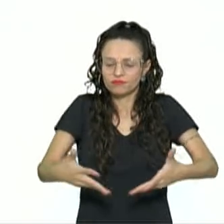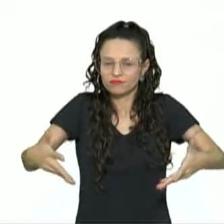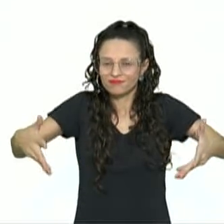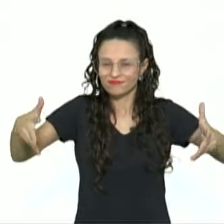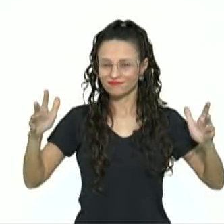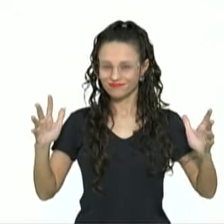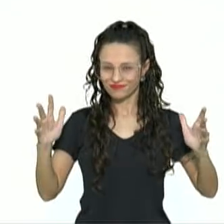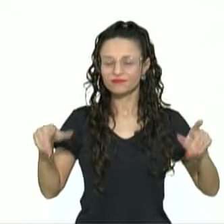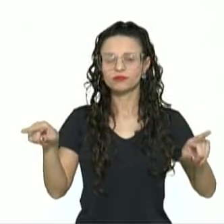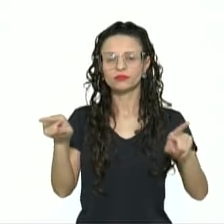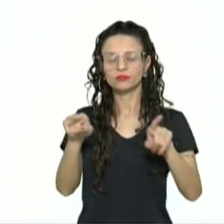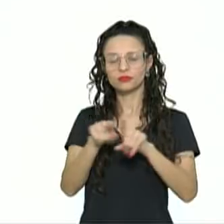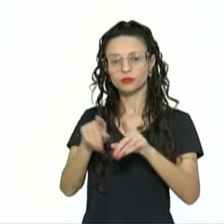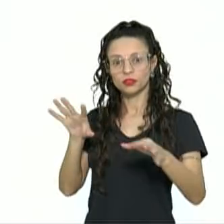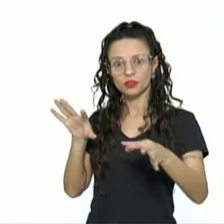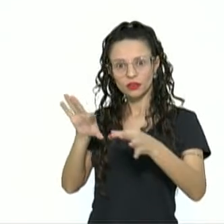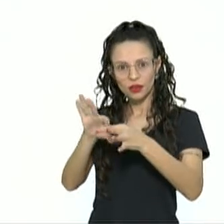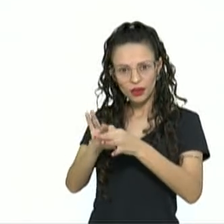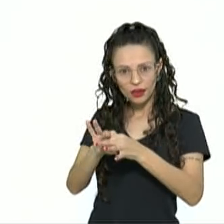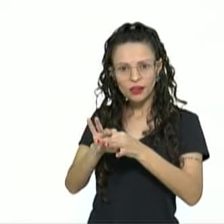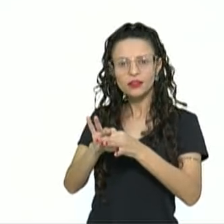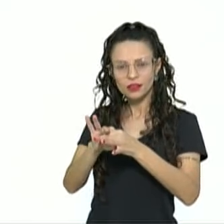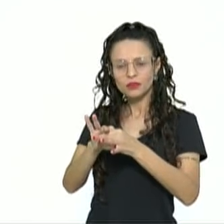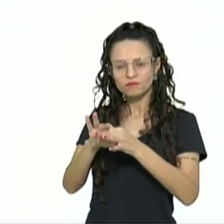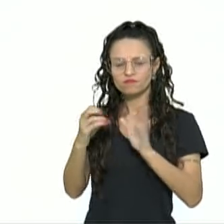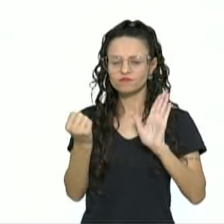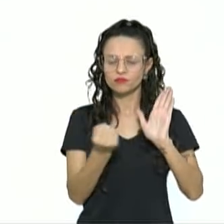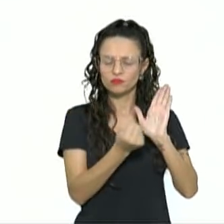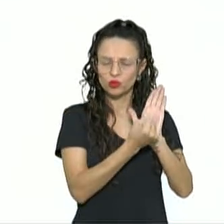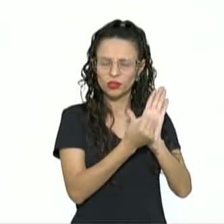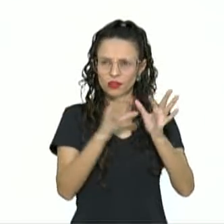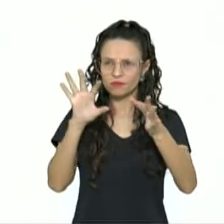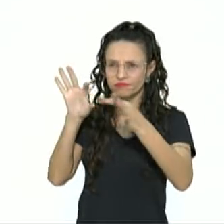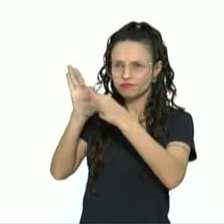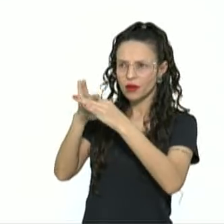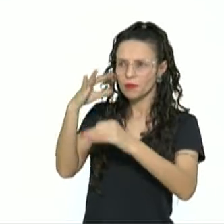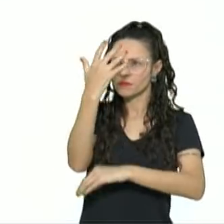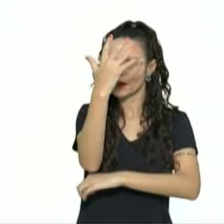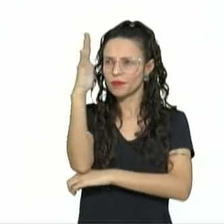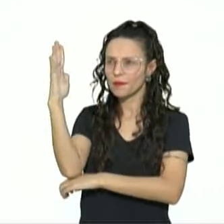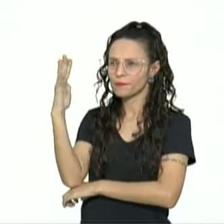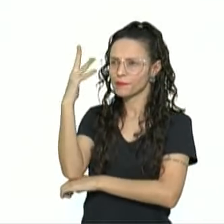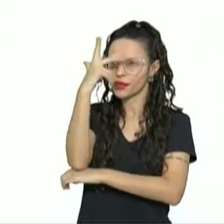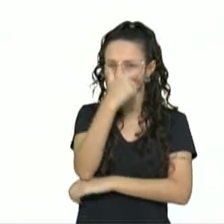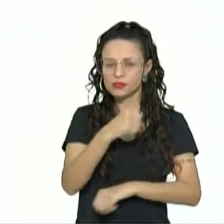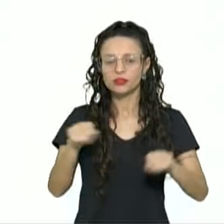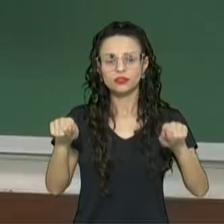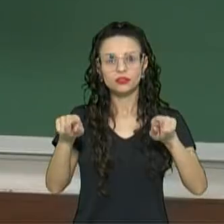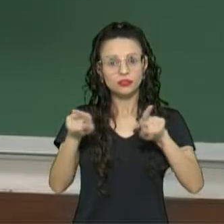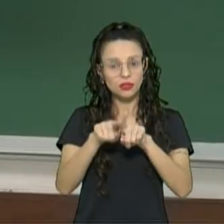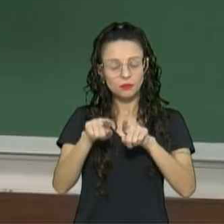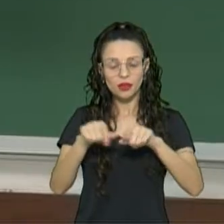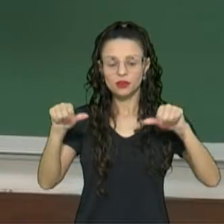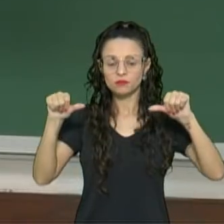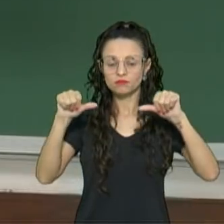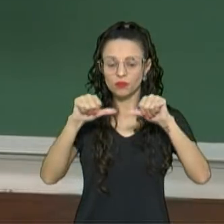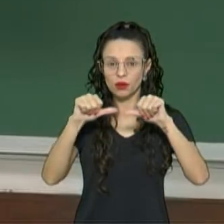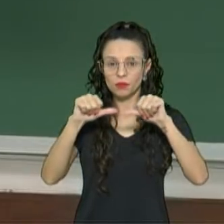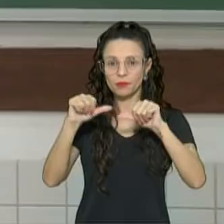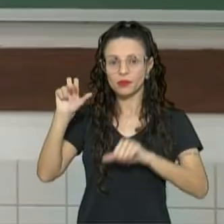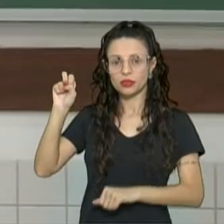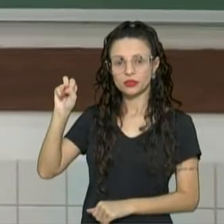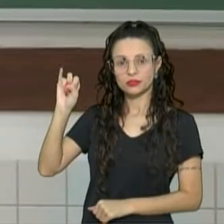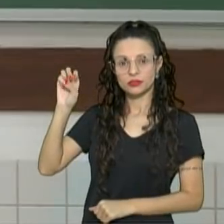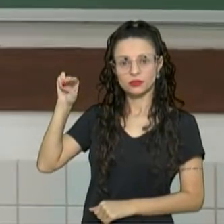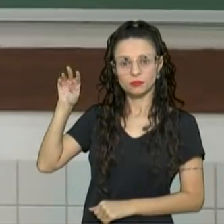simbolismo, conexão com a natureza, beleza e simetria, A gente já falou um pouquinho também em outra aula sobre o simbolismo,